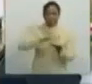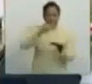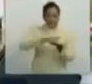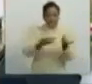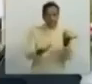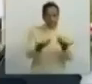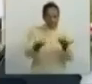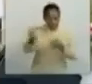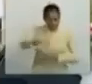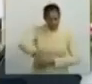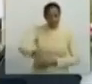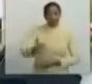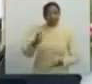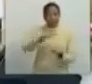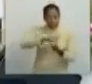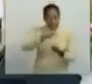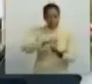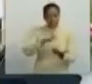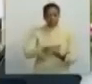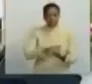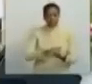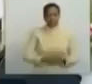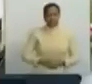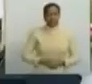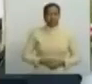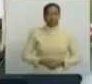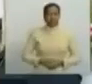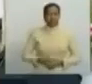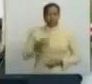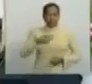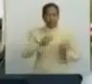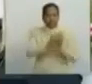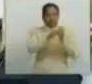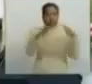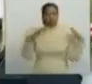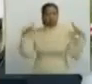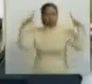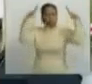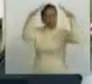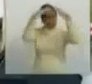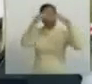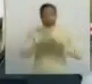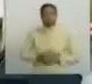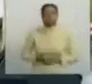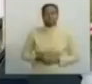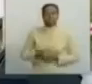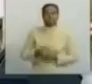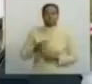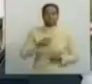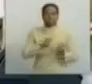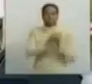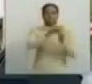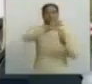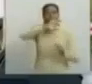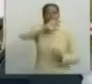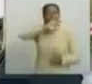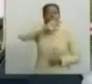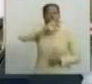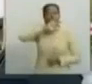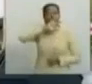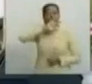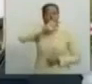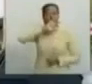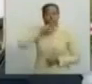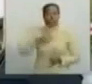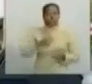lá. Estou com Bento XVI, estou com o bispo Dom Beni, estou com Dom